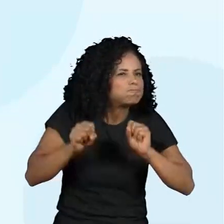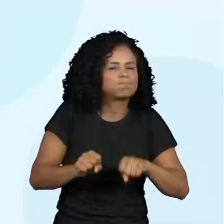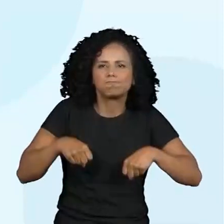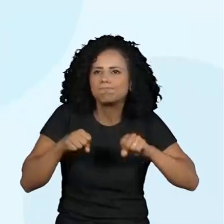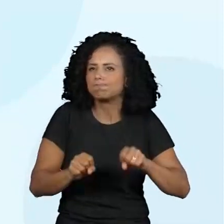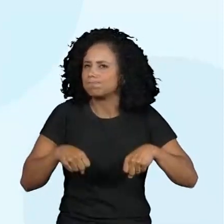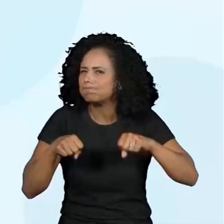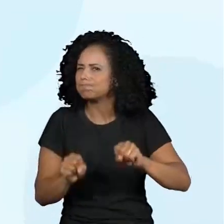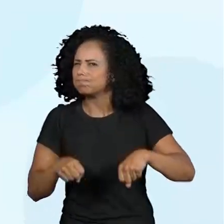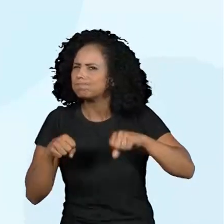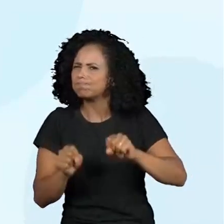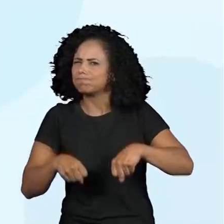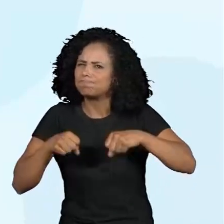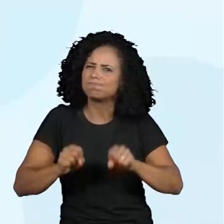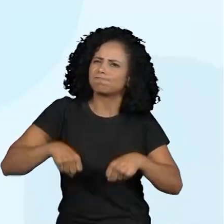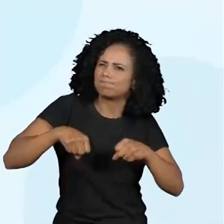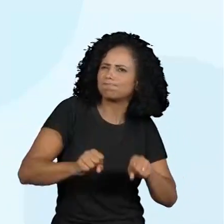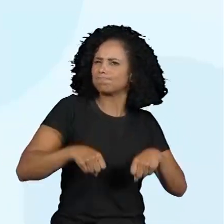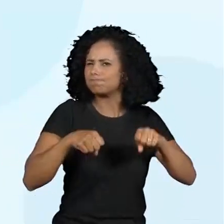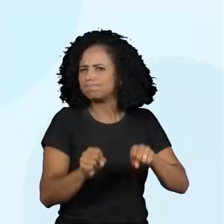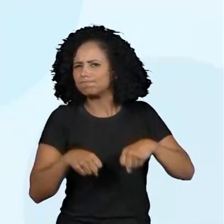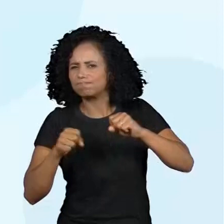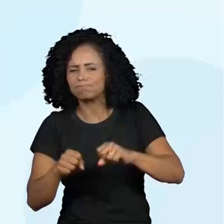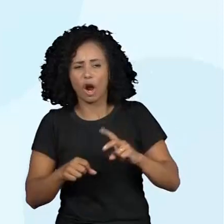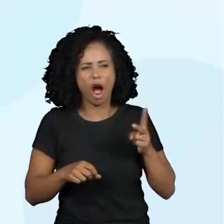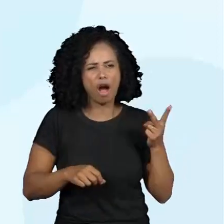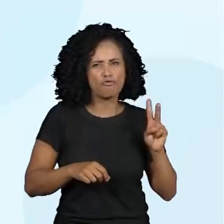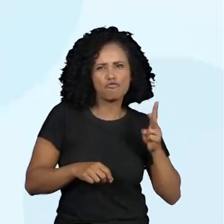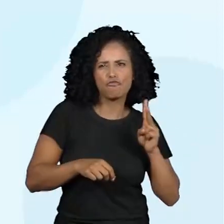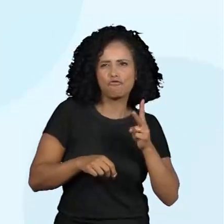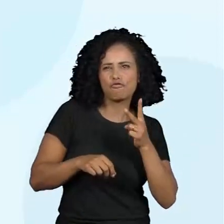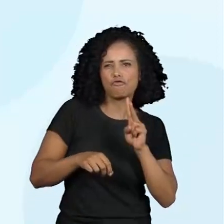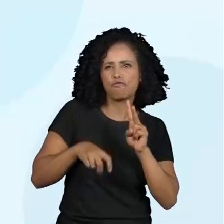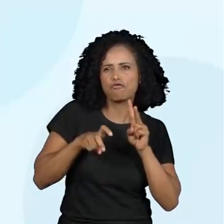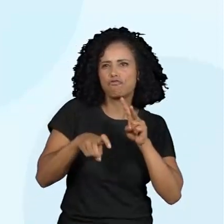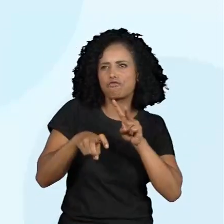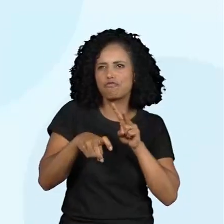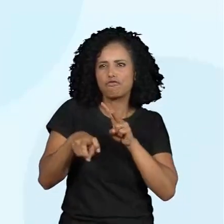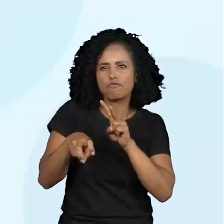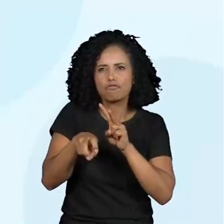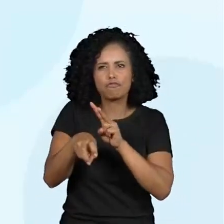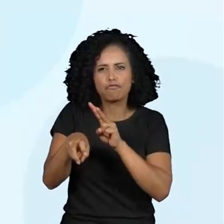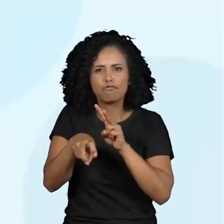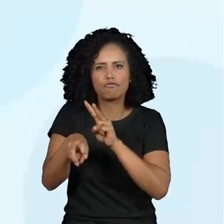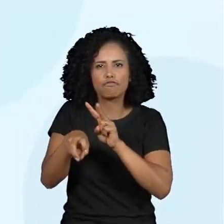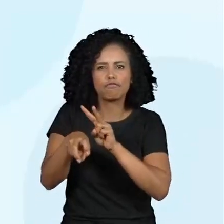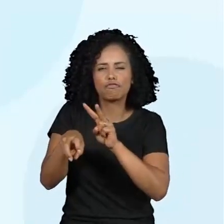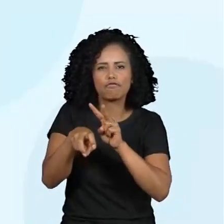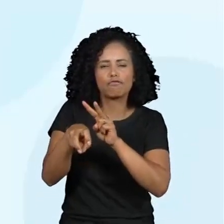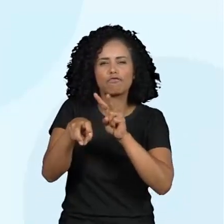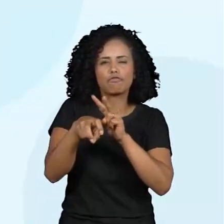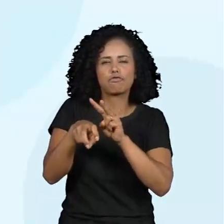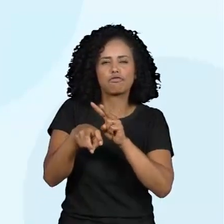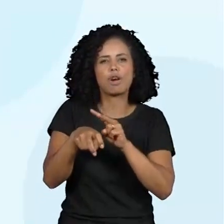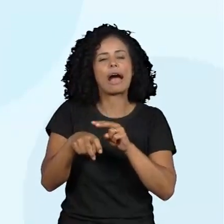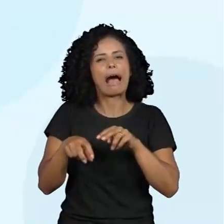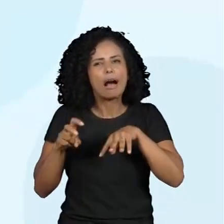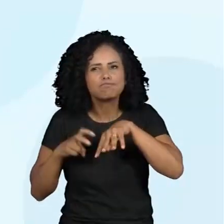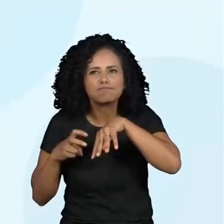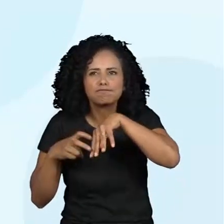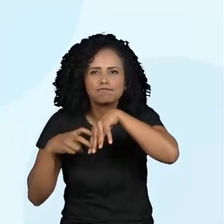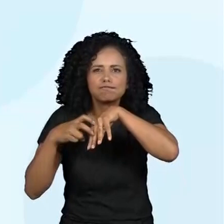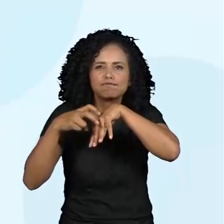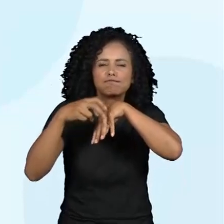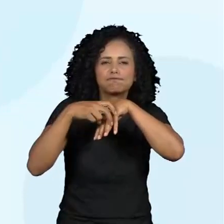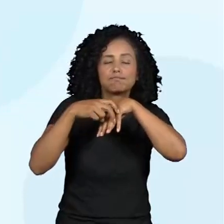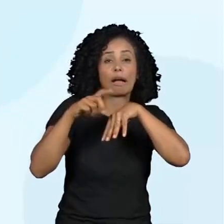e Regiane correram atrás do gato por uma escada, que os levou até um baú.